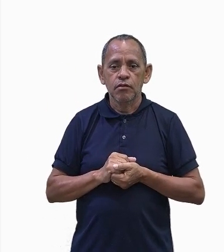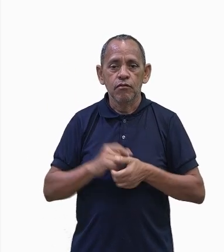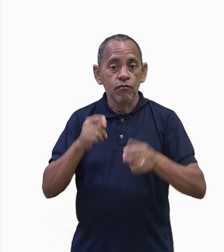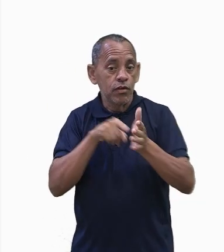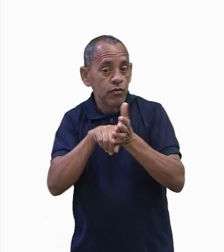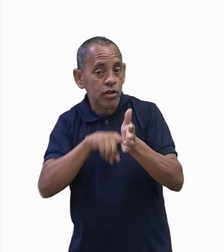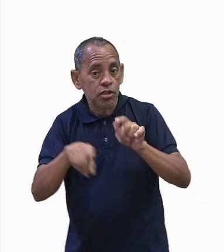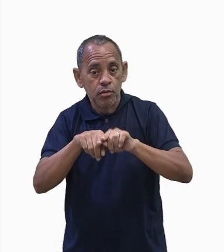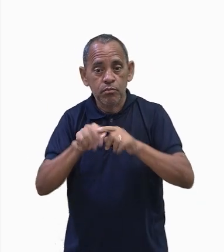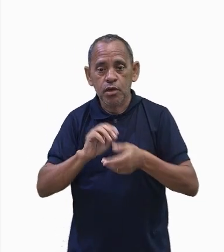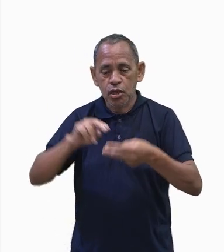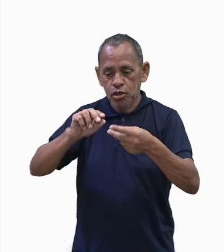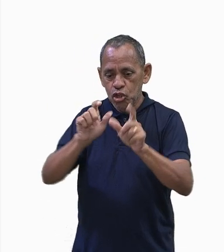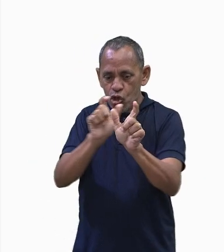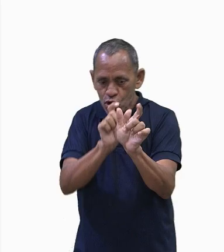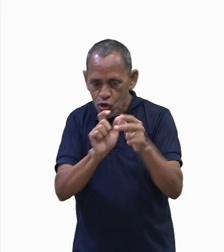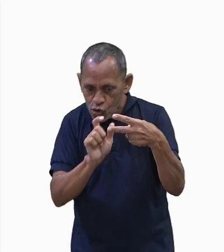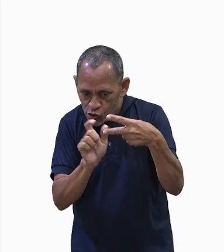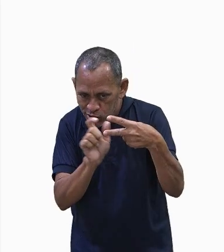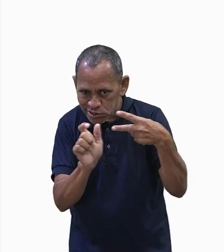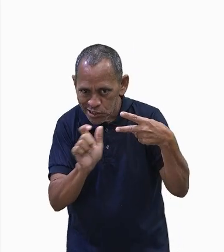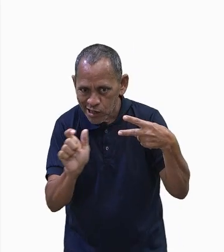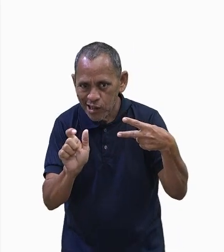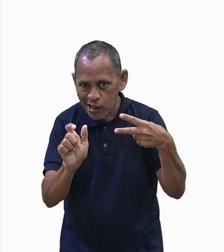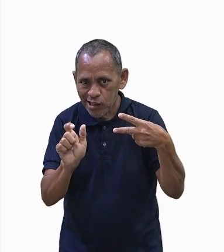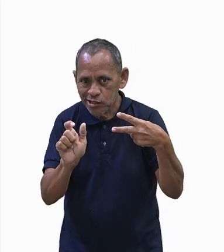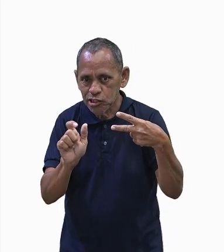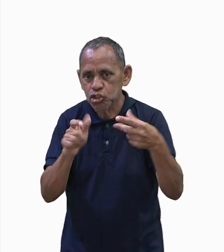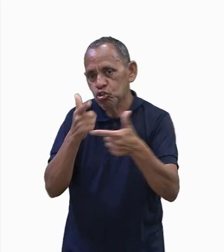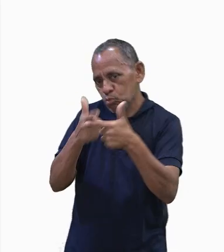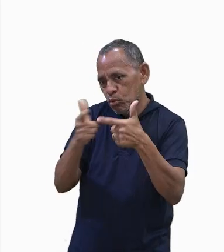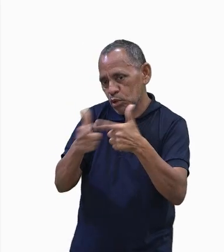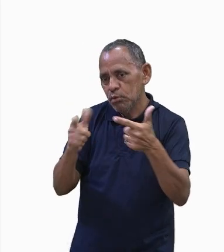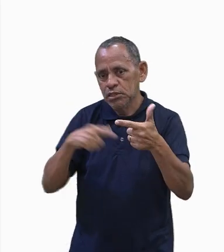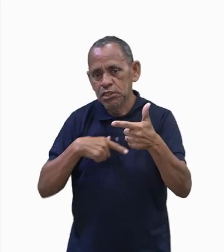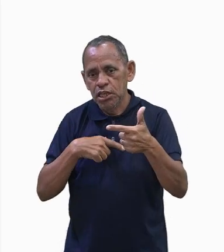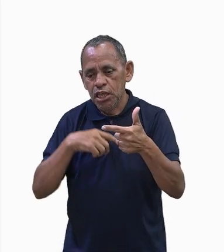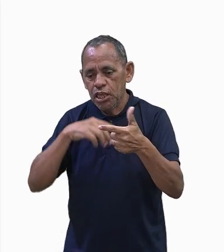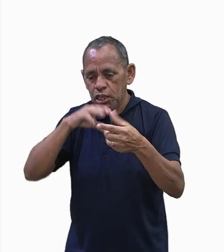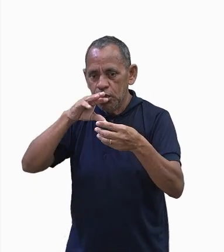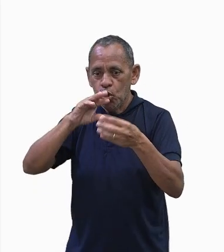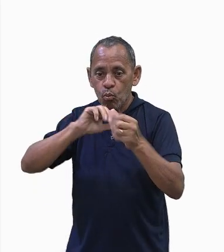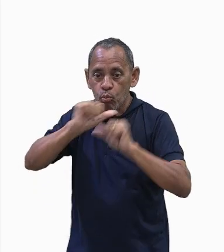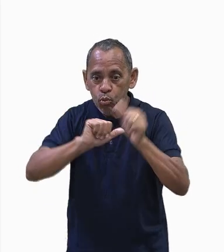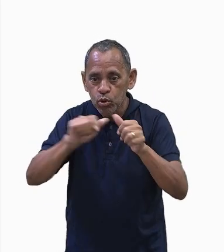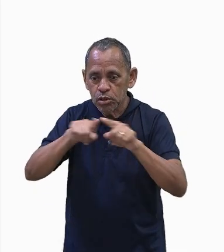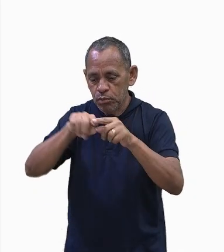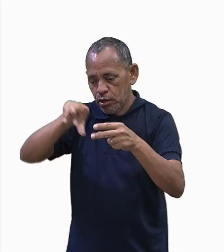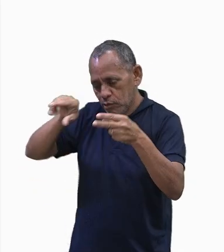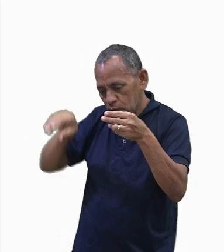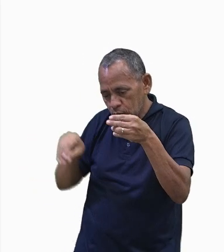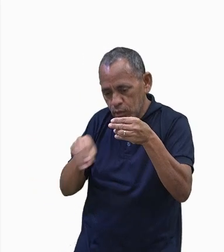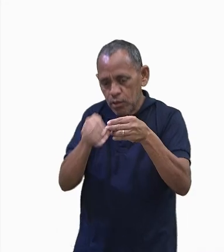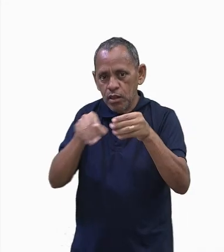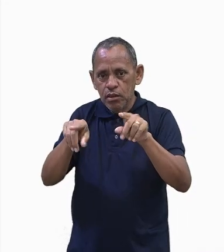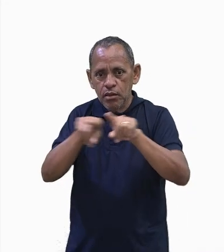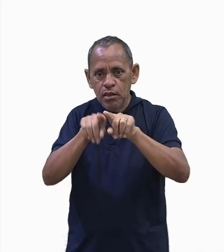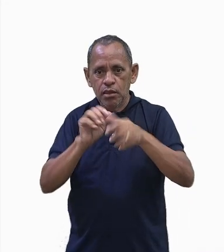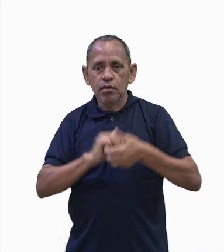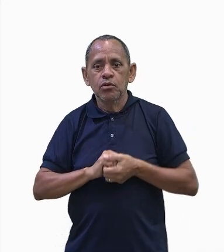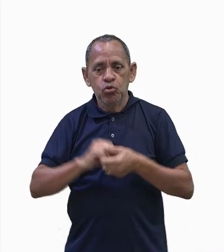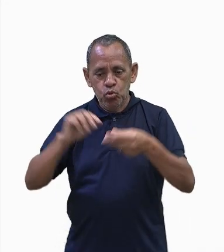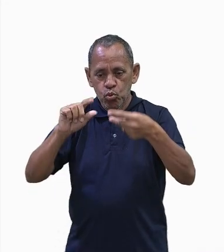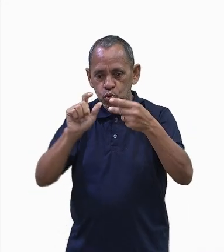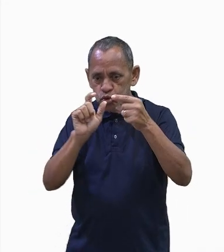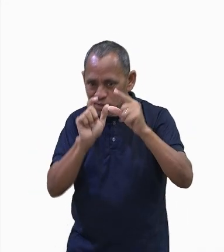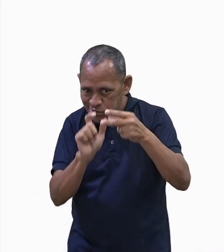genes defeituosos por genes saudáveis. Então, a gente troca aquele gene que não está funcionando como deveria